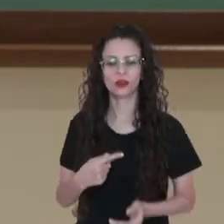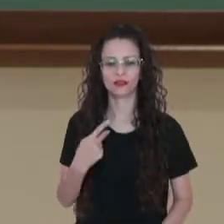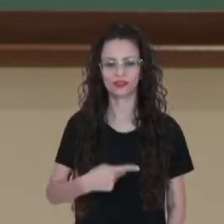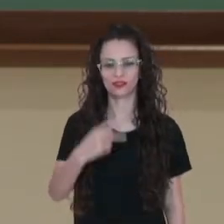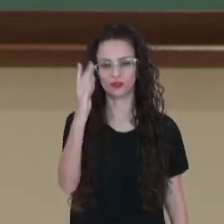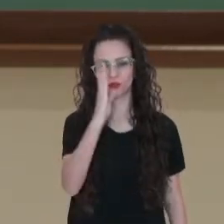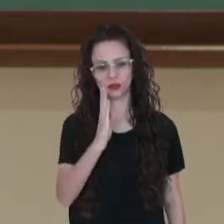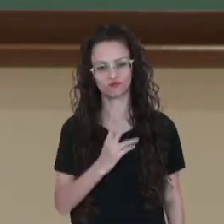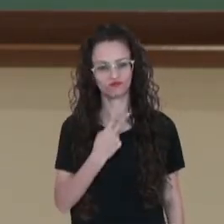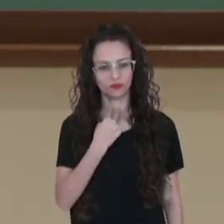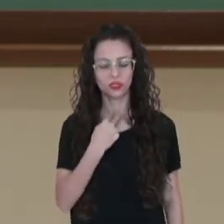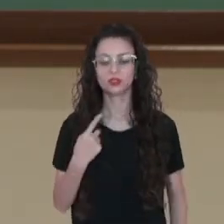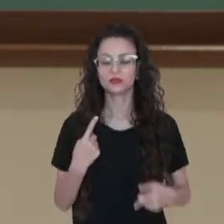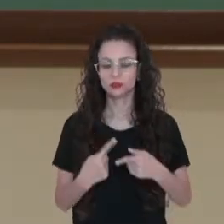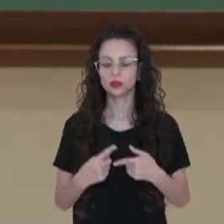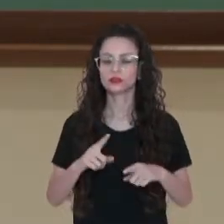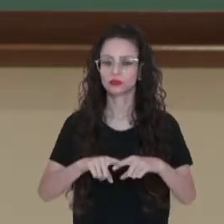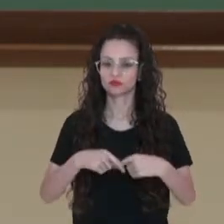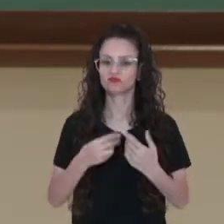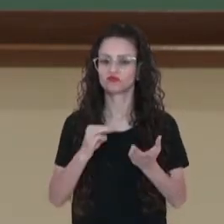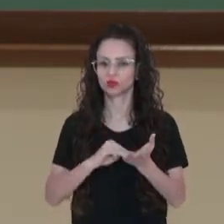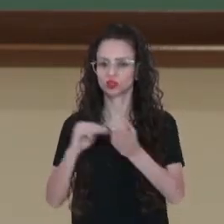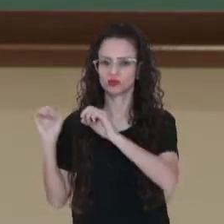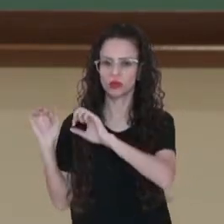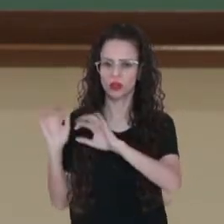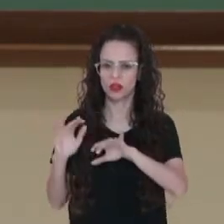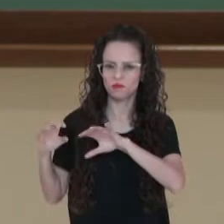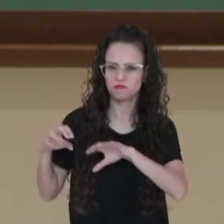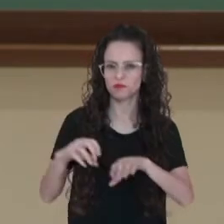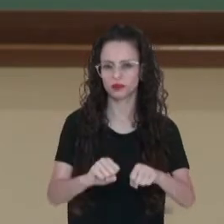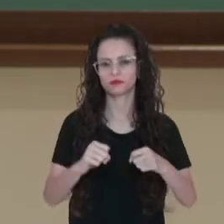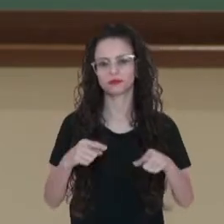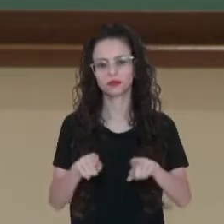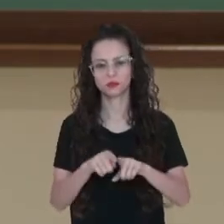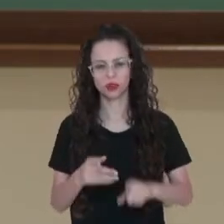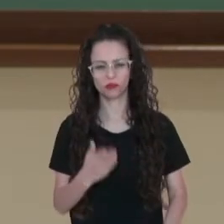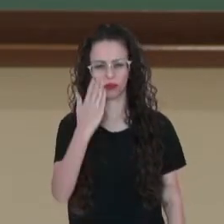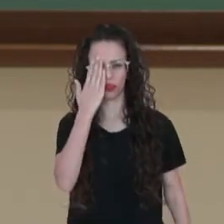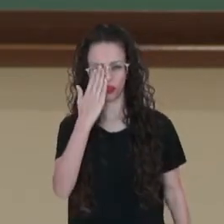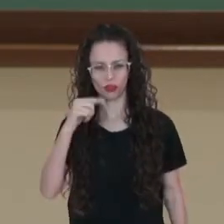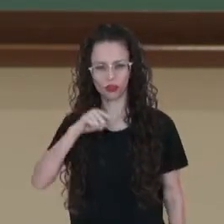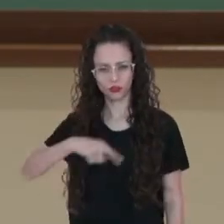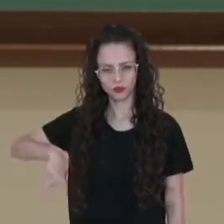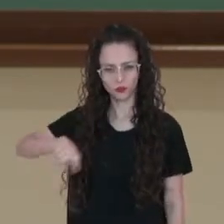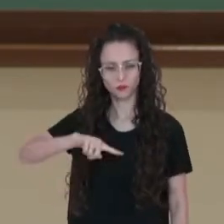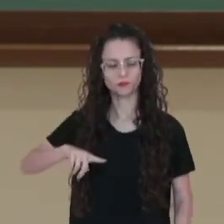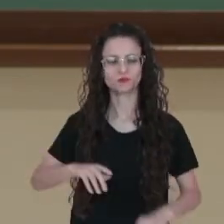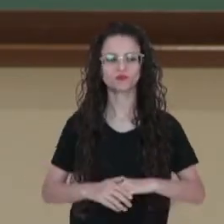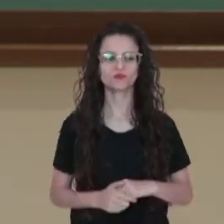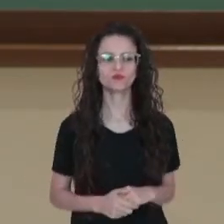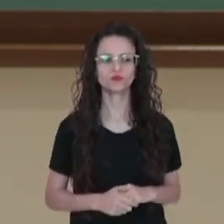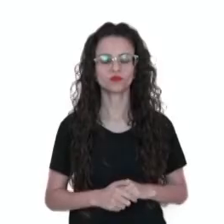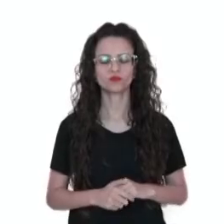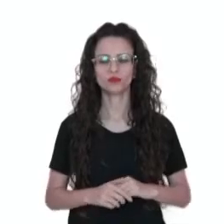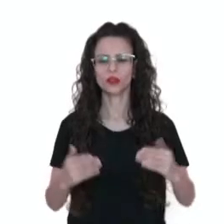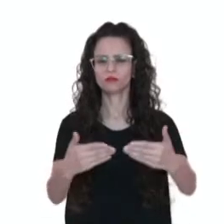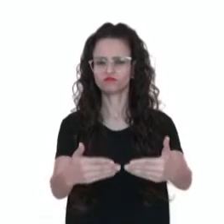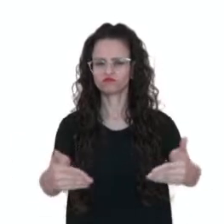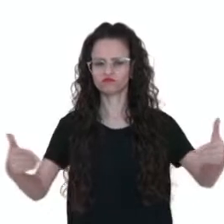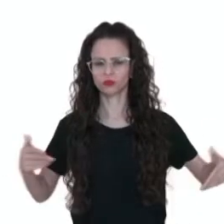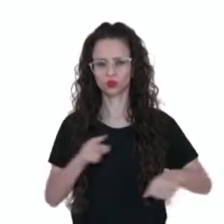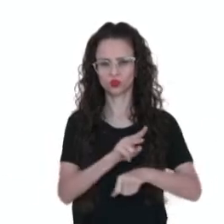Brasil. E aí o motivo das invasões, tá? E da pirataria, né? Então veja. Fortes no Brasil,